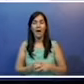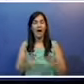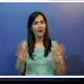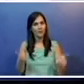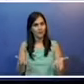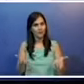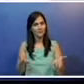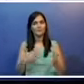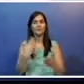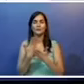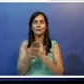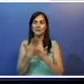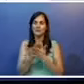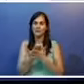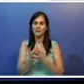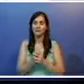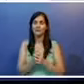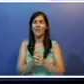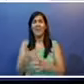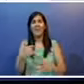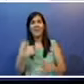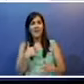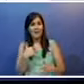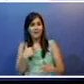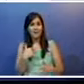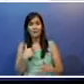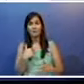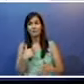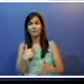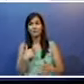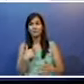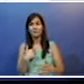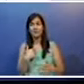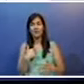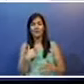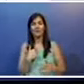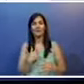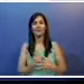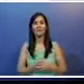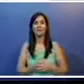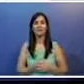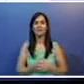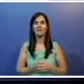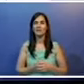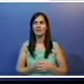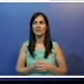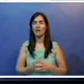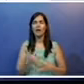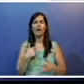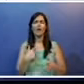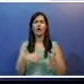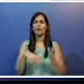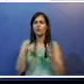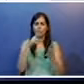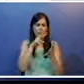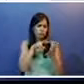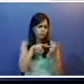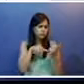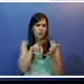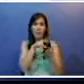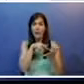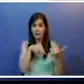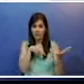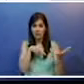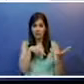Caros estudantes, eu até, quando eu fui dar uma analisada nesse material